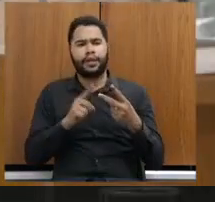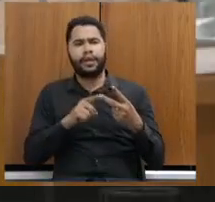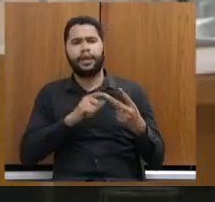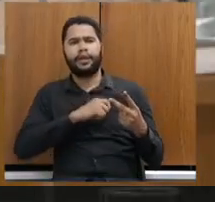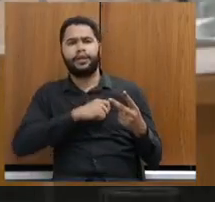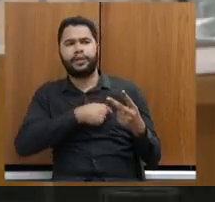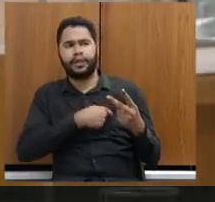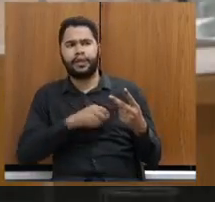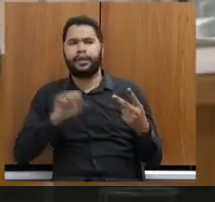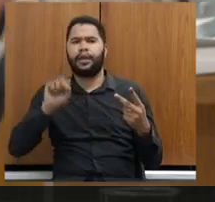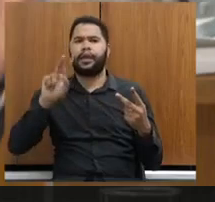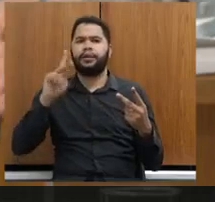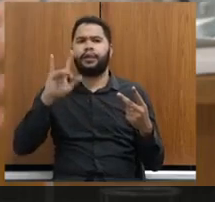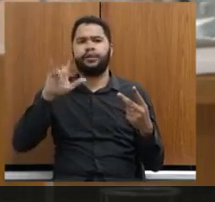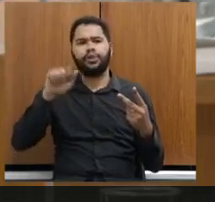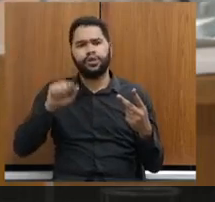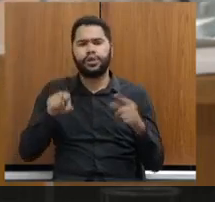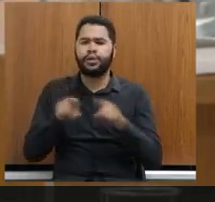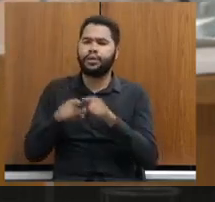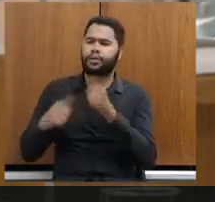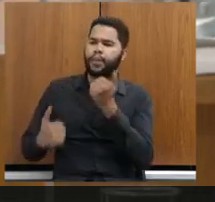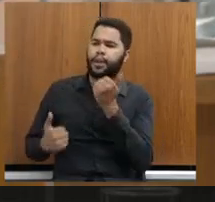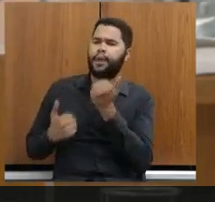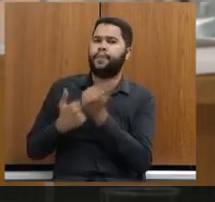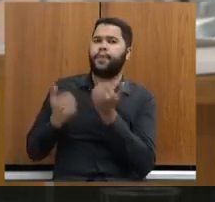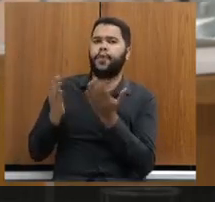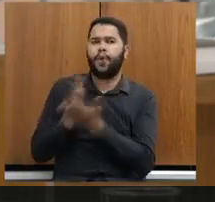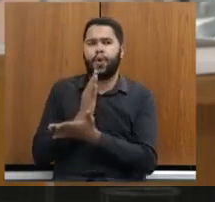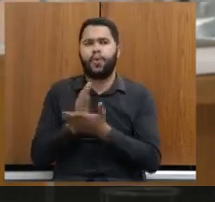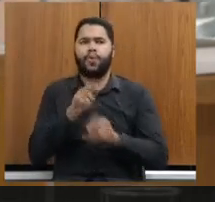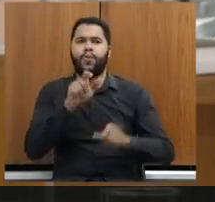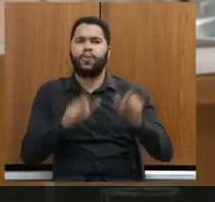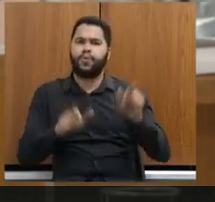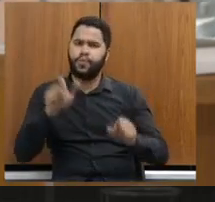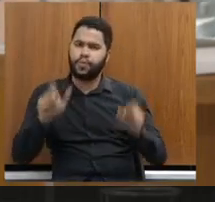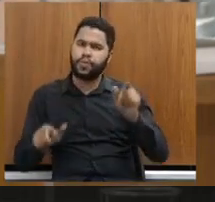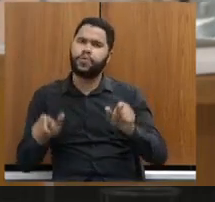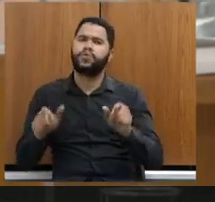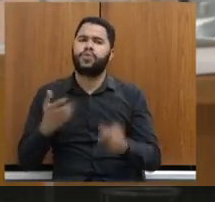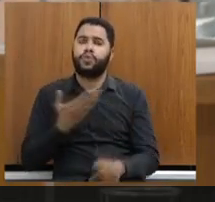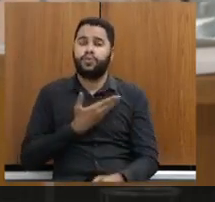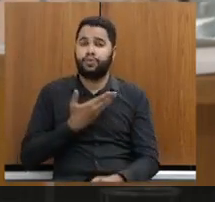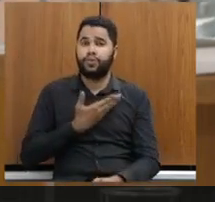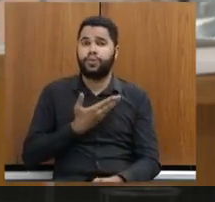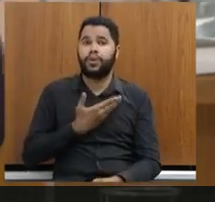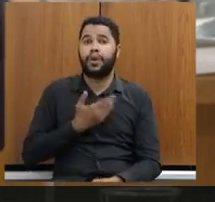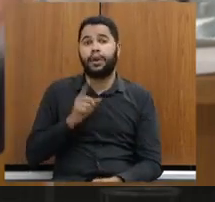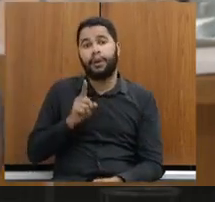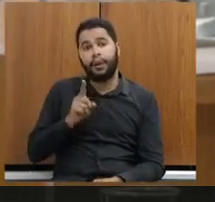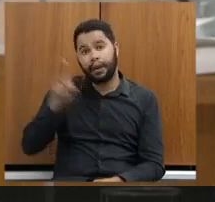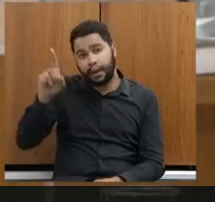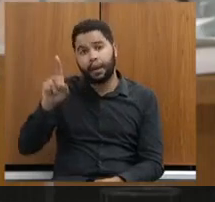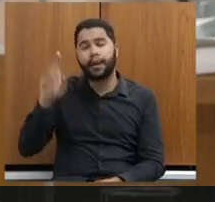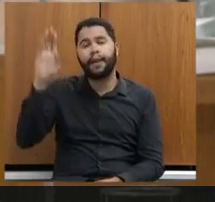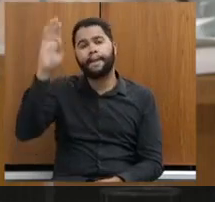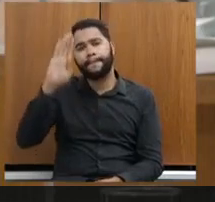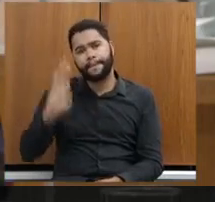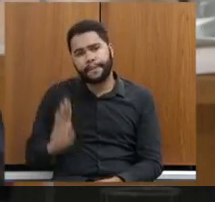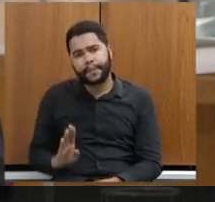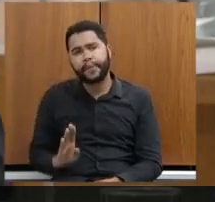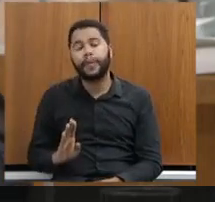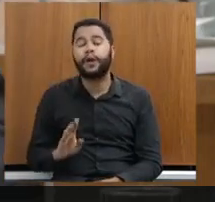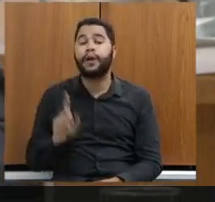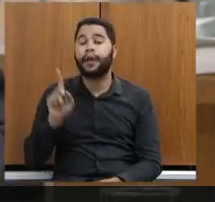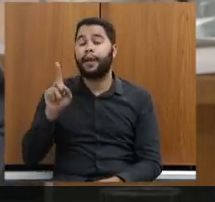e recebemos apoio de alguns colegas parlamentares é lá em Brasília como Charles